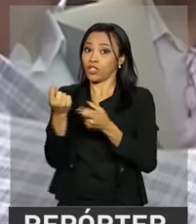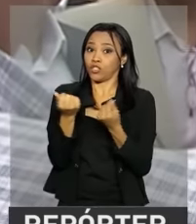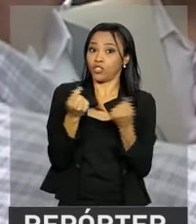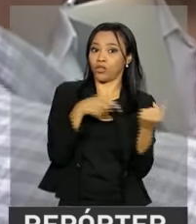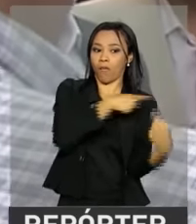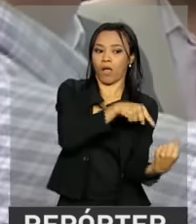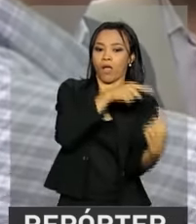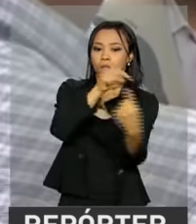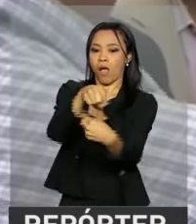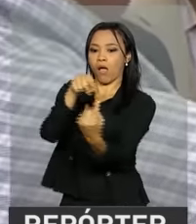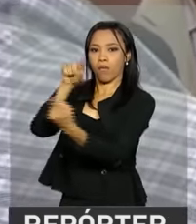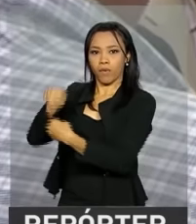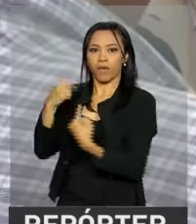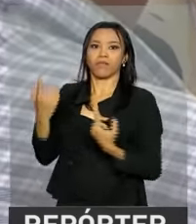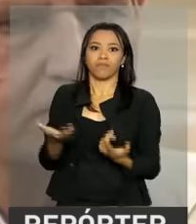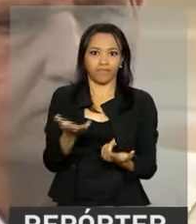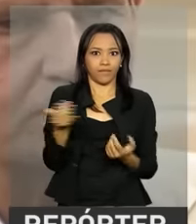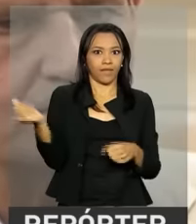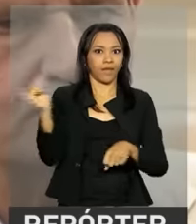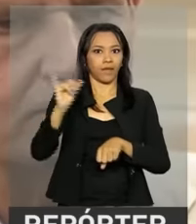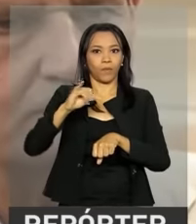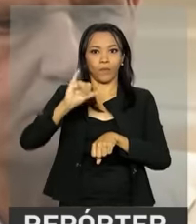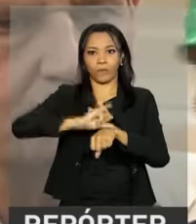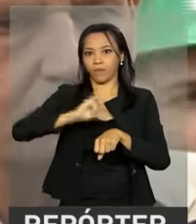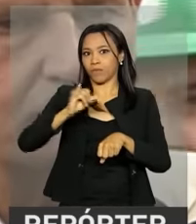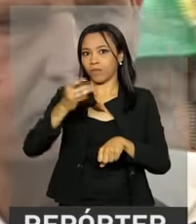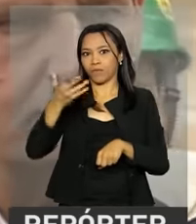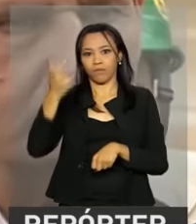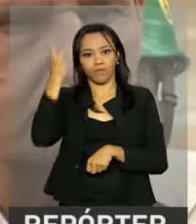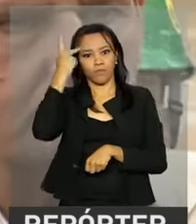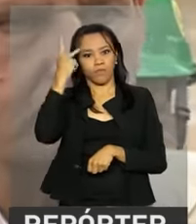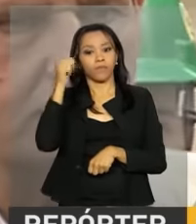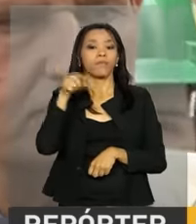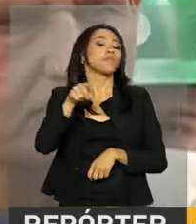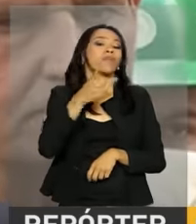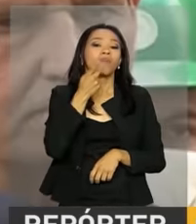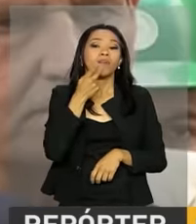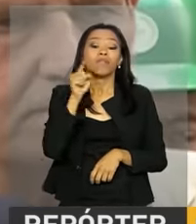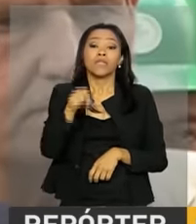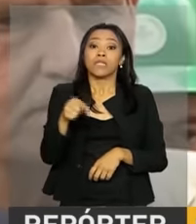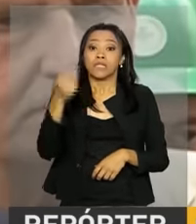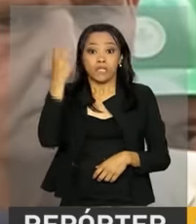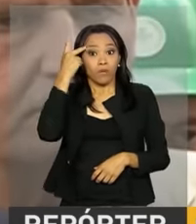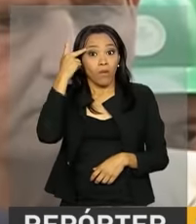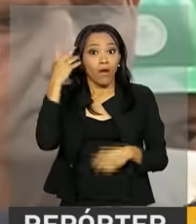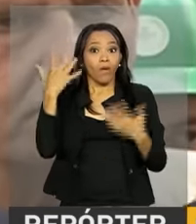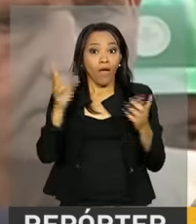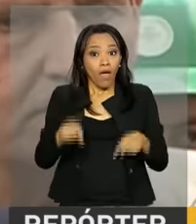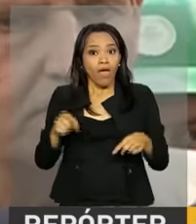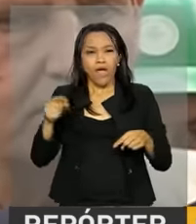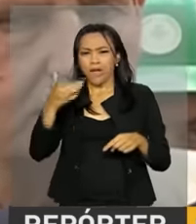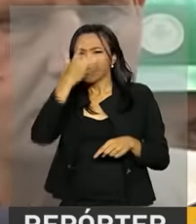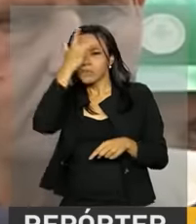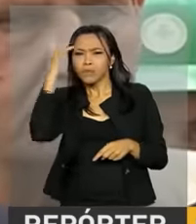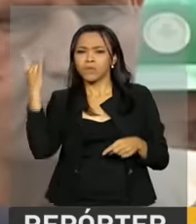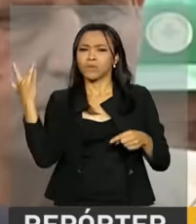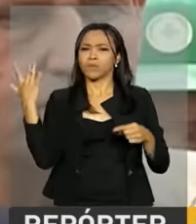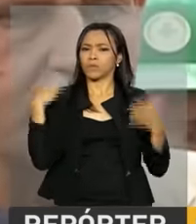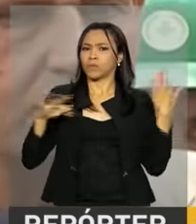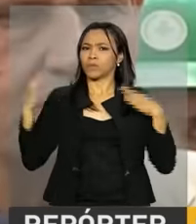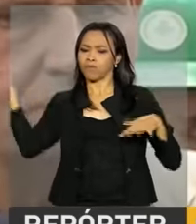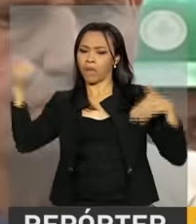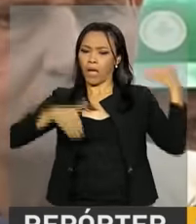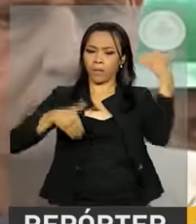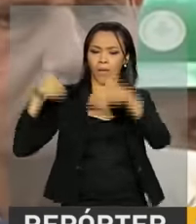setor na maior Metrópole do país São Paulo é o cartão postal do nosso país é a porta de entrada do nosso